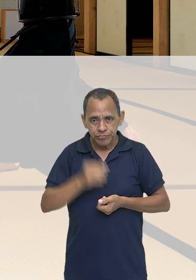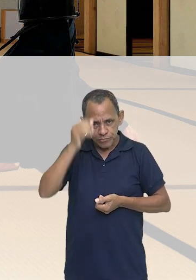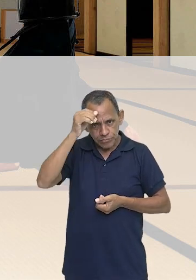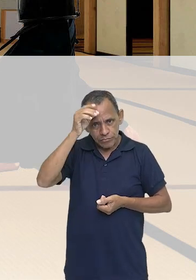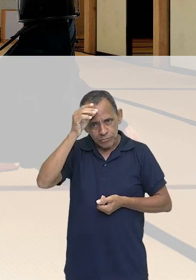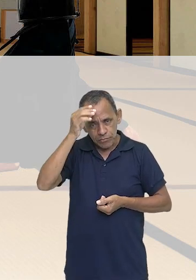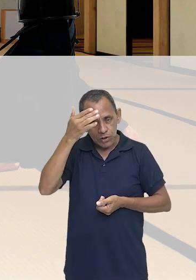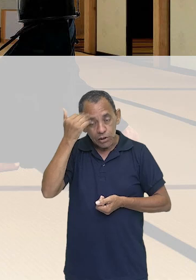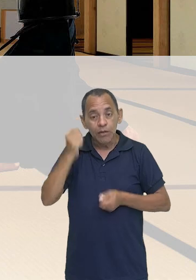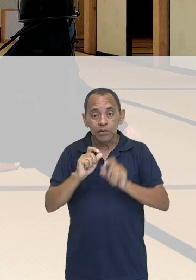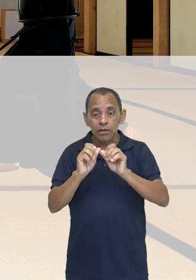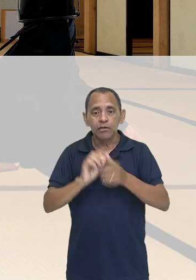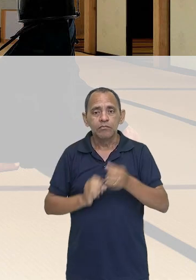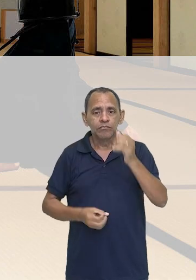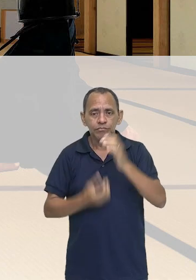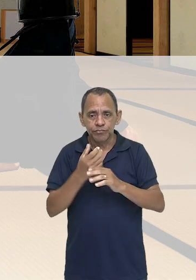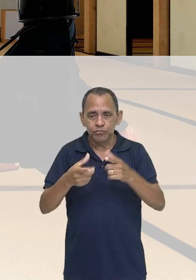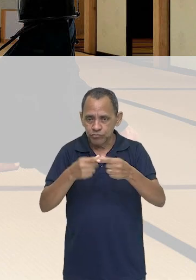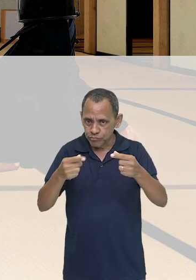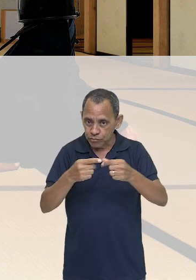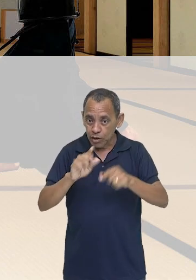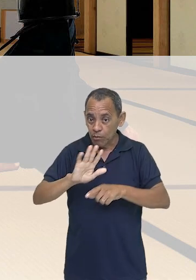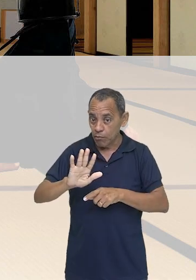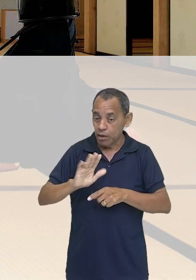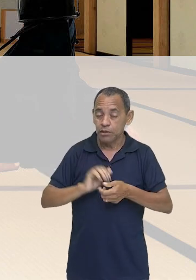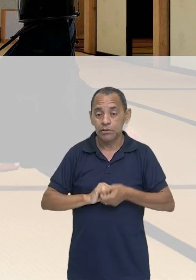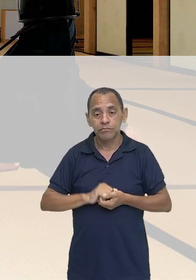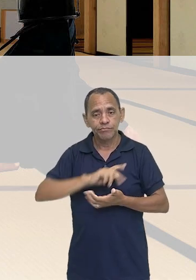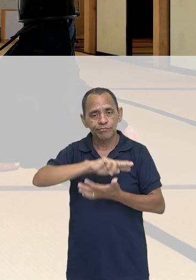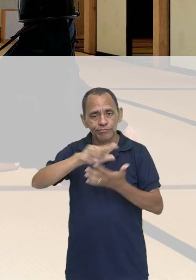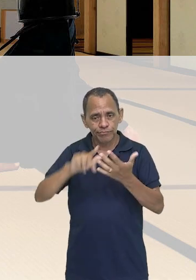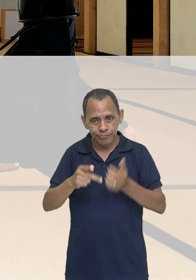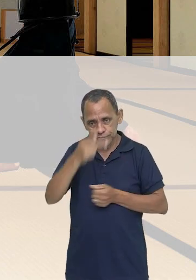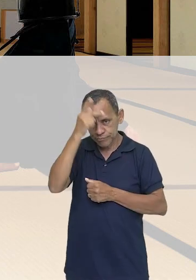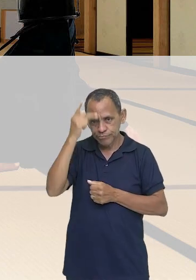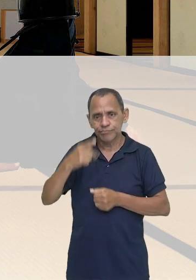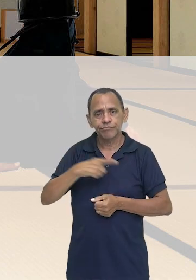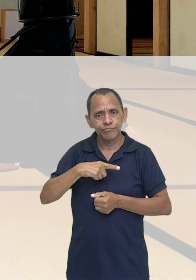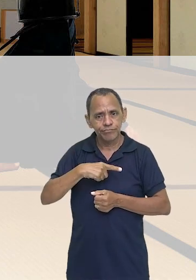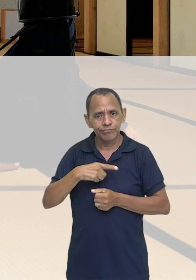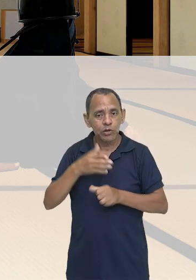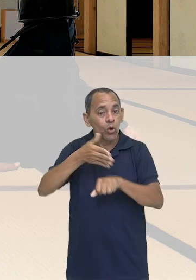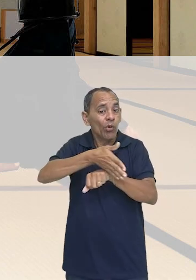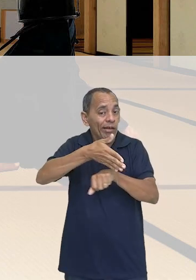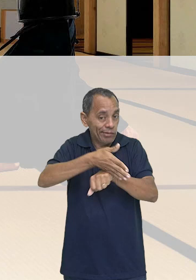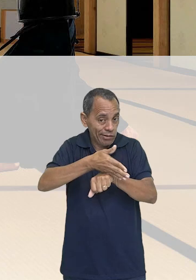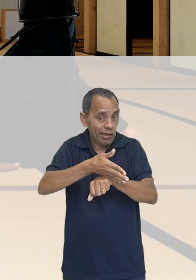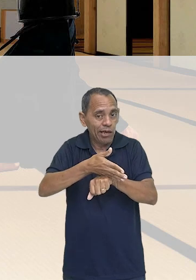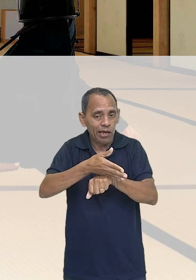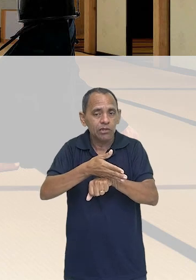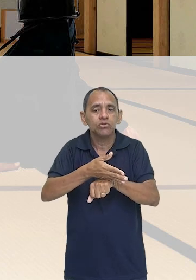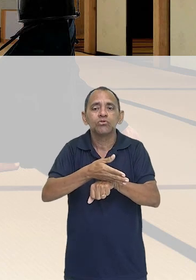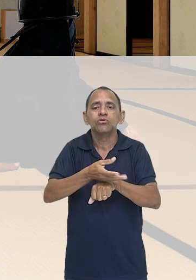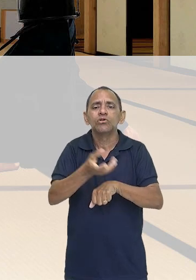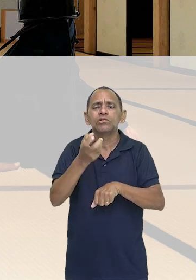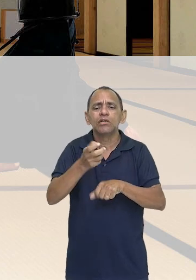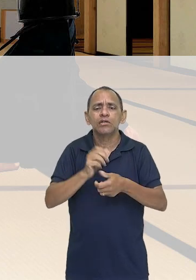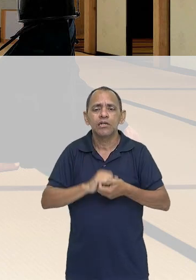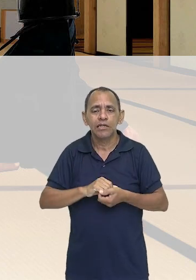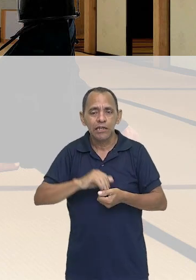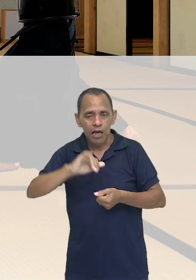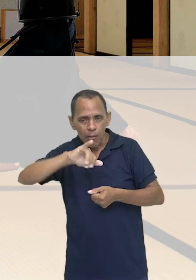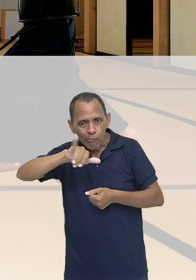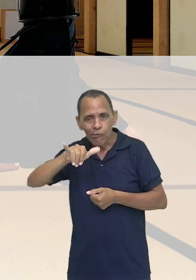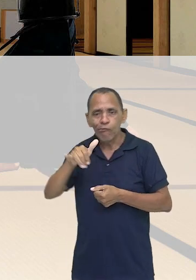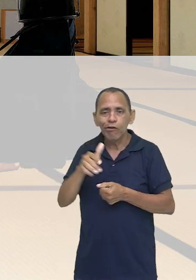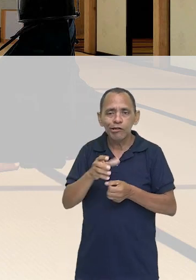Japão, mas várias pessoas tiveram acesso e decidiram levar aí para outros países. Tanto é